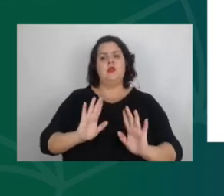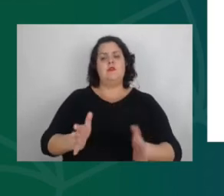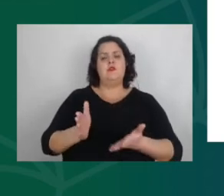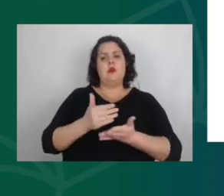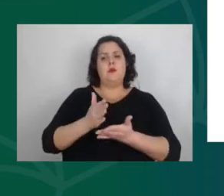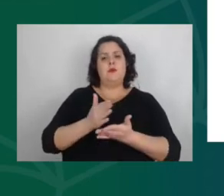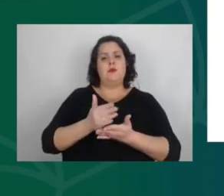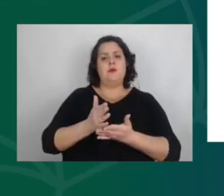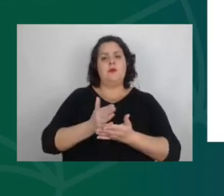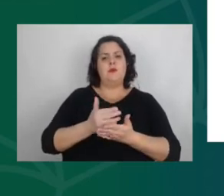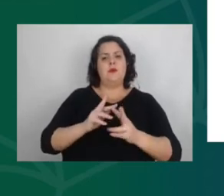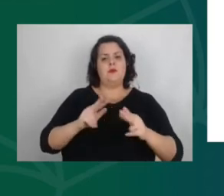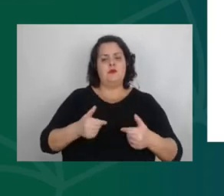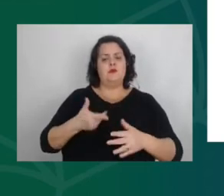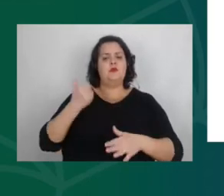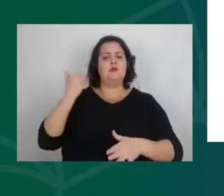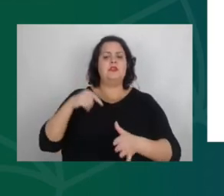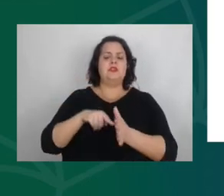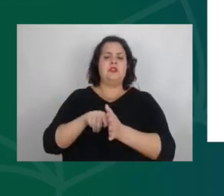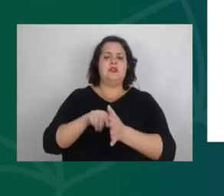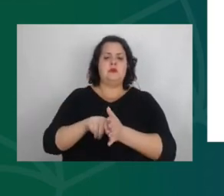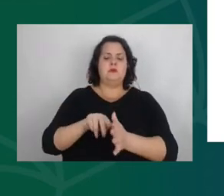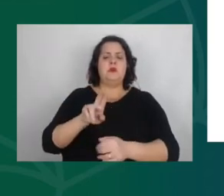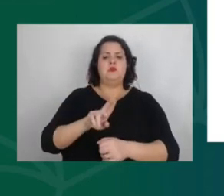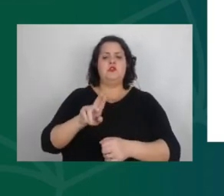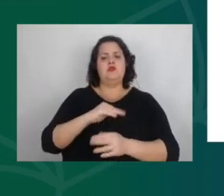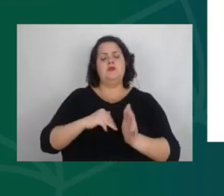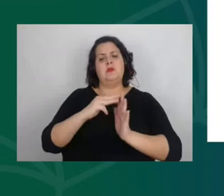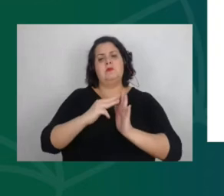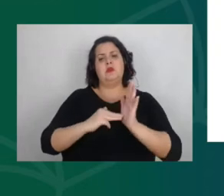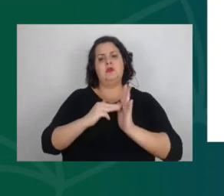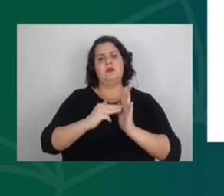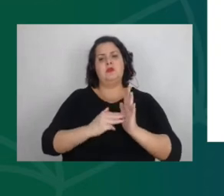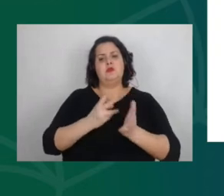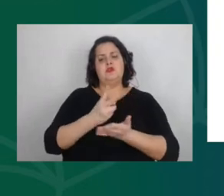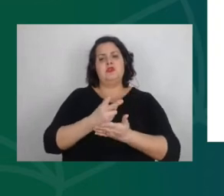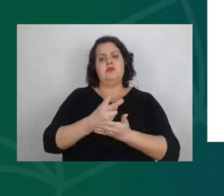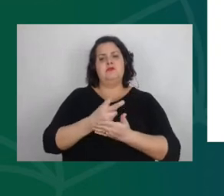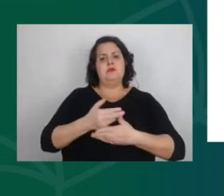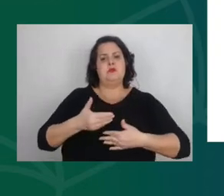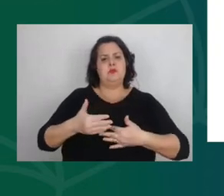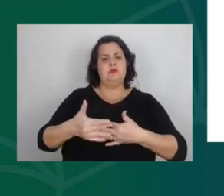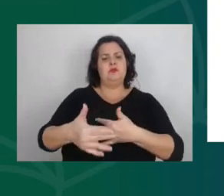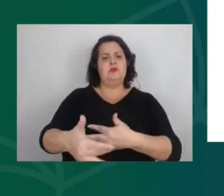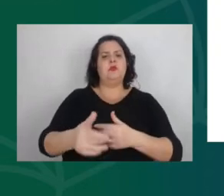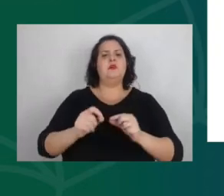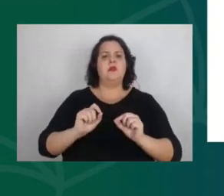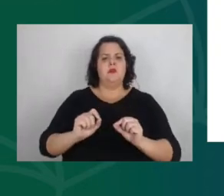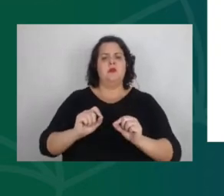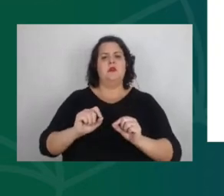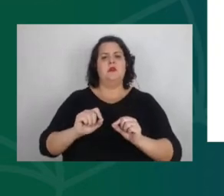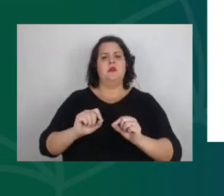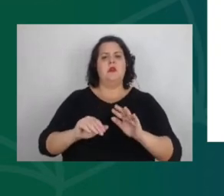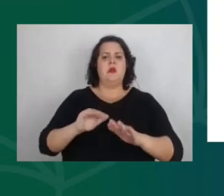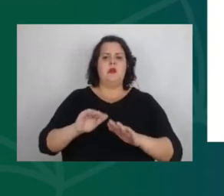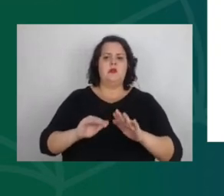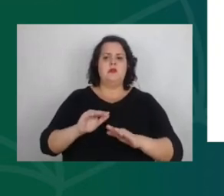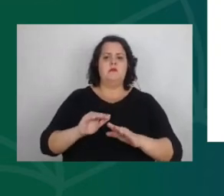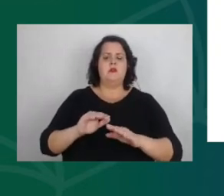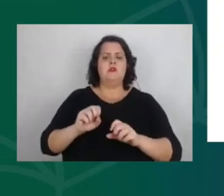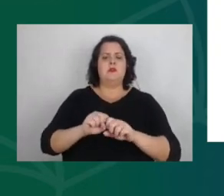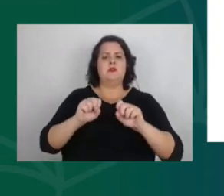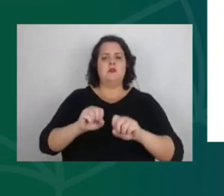né? Então, a gente acaba utilizando essas metodologias tradicionais, né? Seja nos sistemas in vitro ou